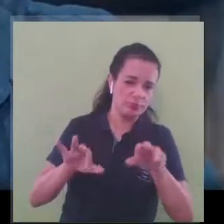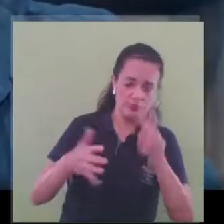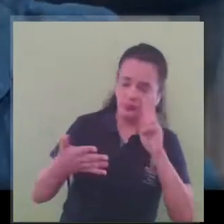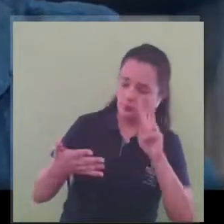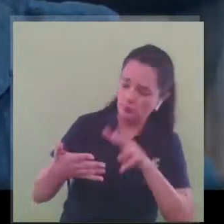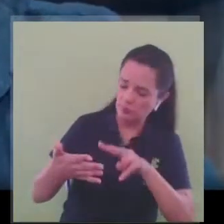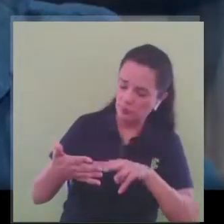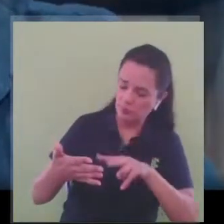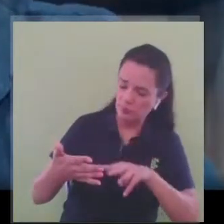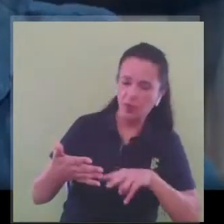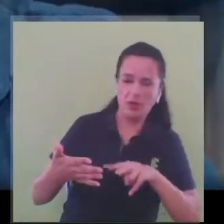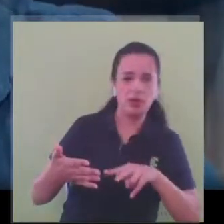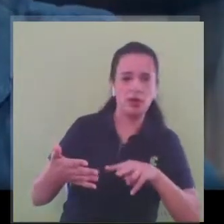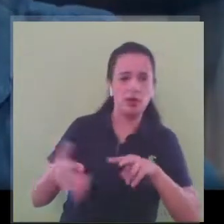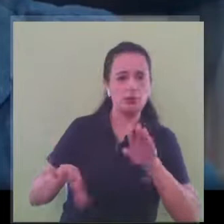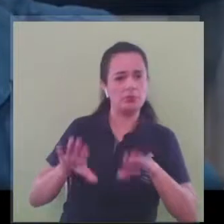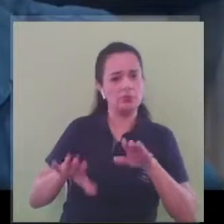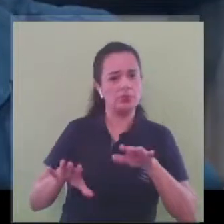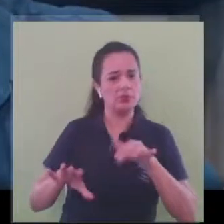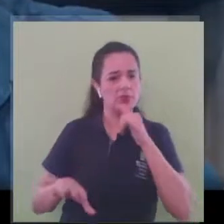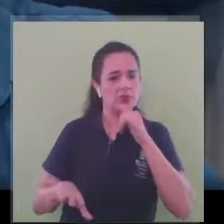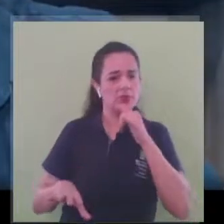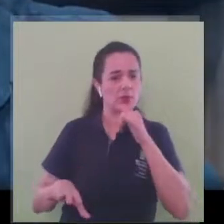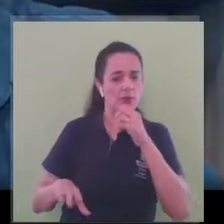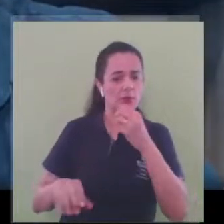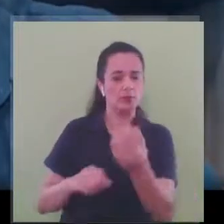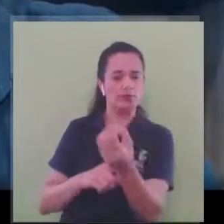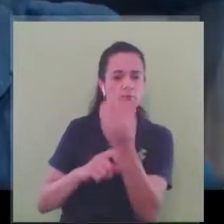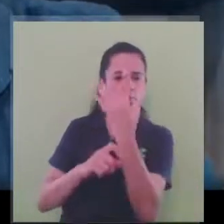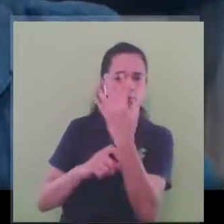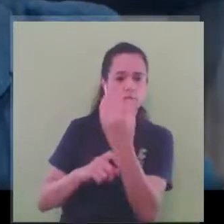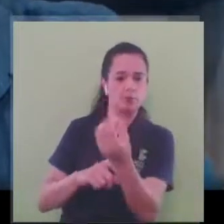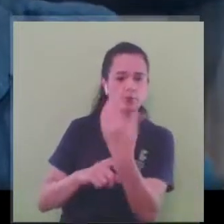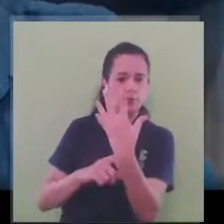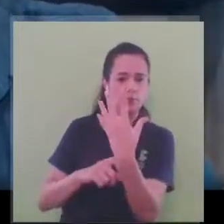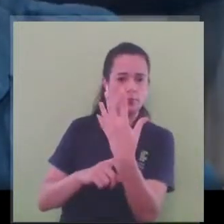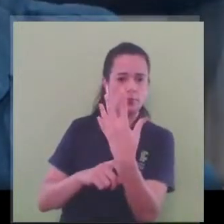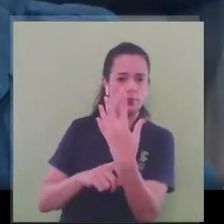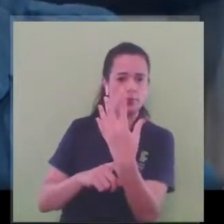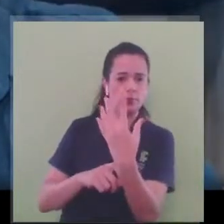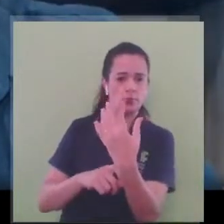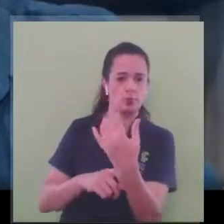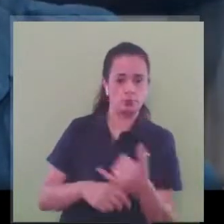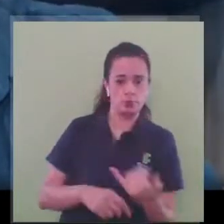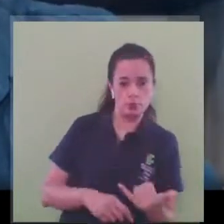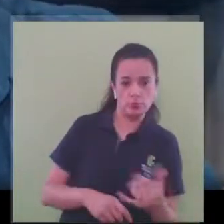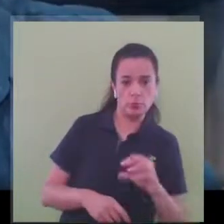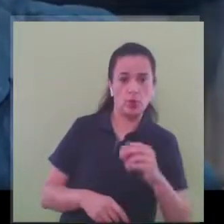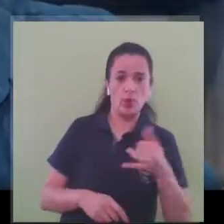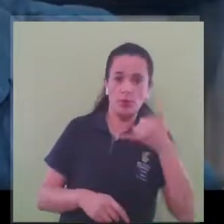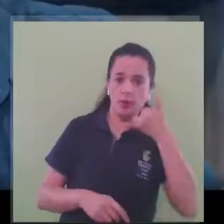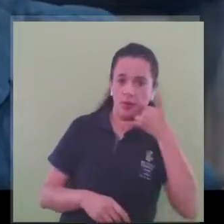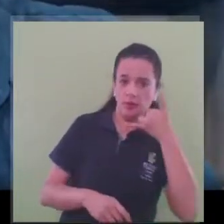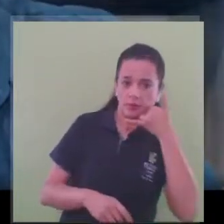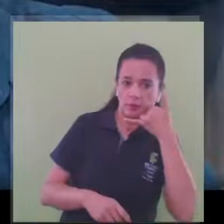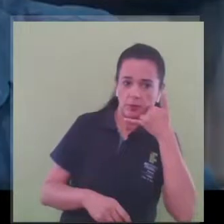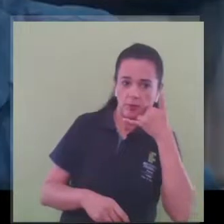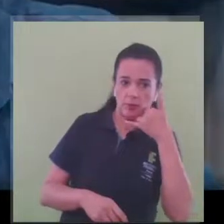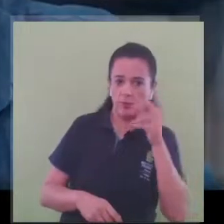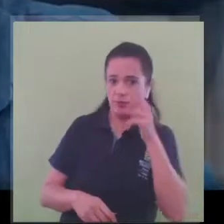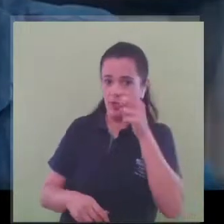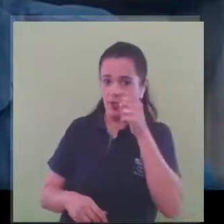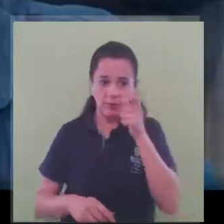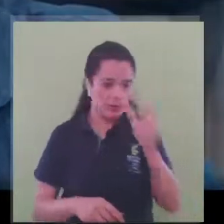atenção. Ou seja, uma notificação de alguma mensagem, uma ligação, algo que vai te chamar a atenção e vai acabar